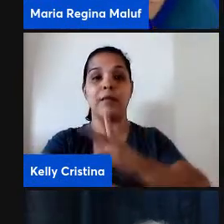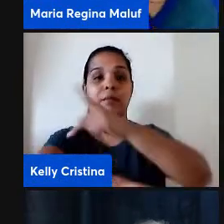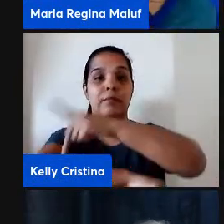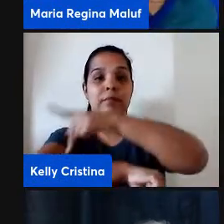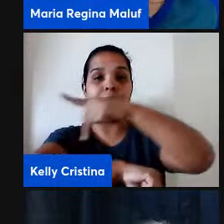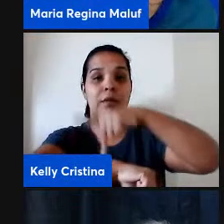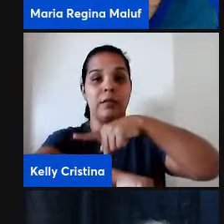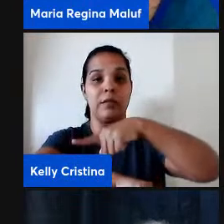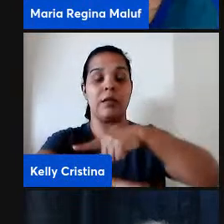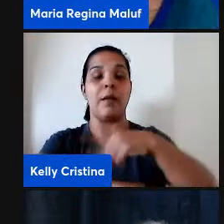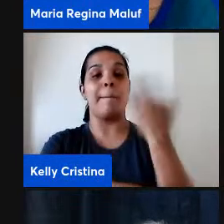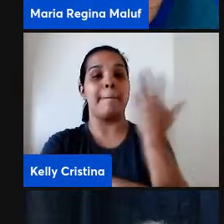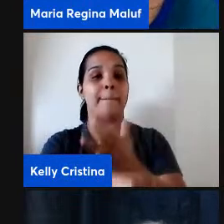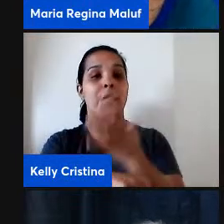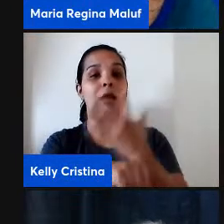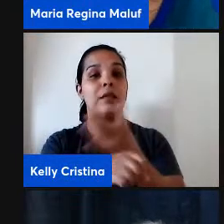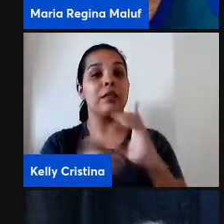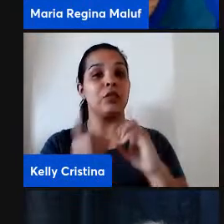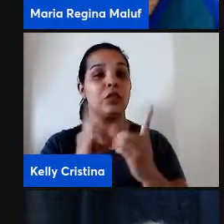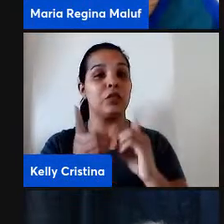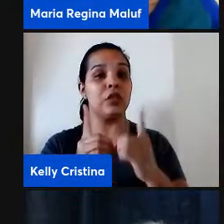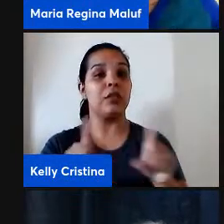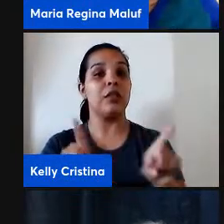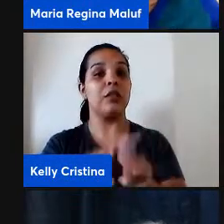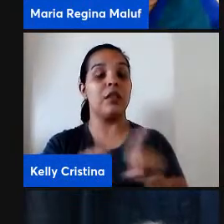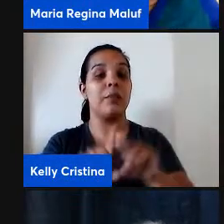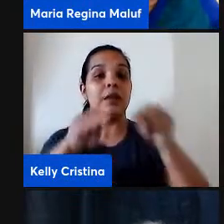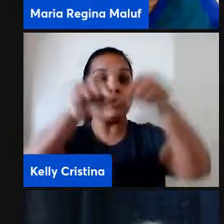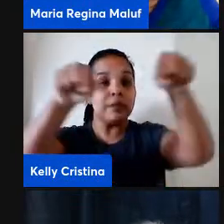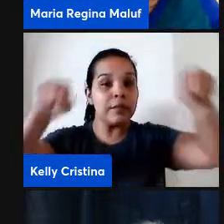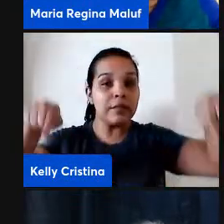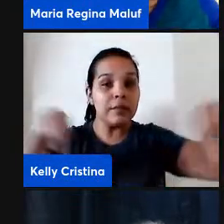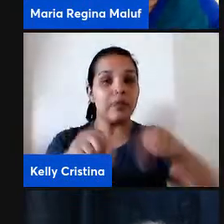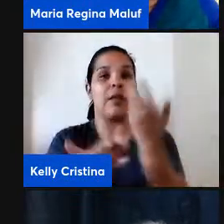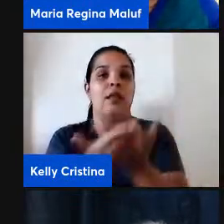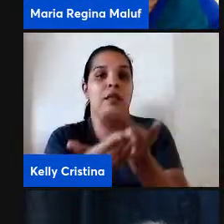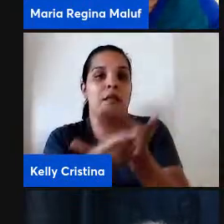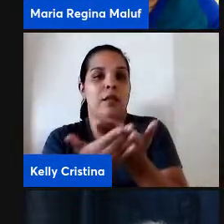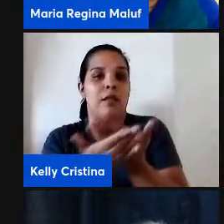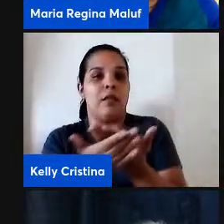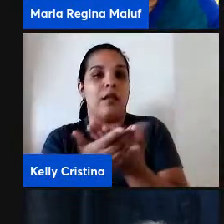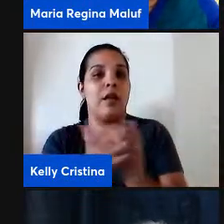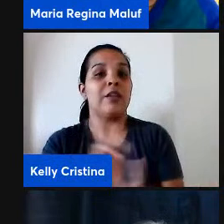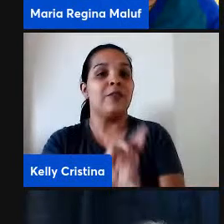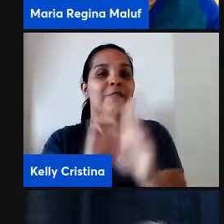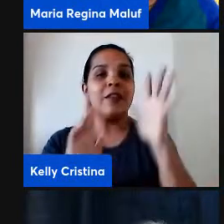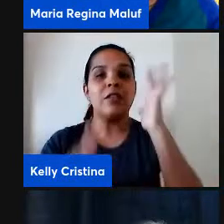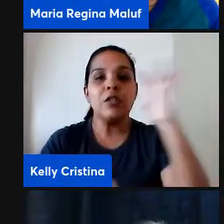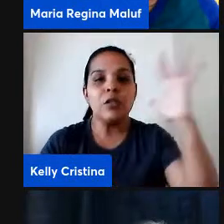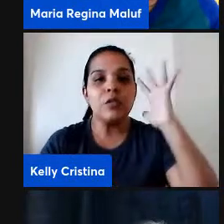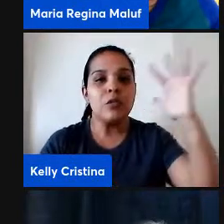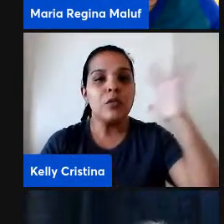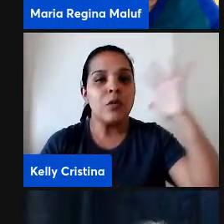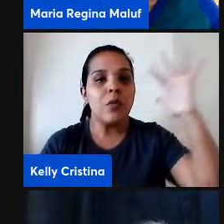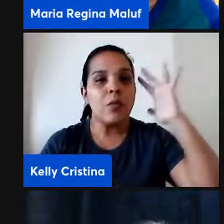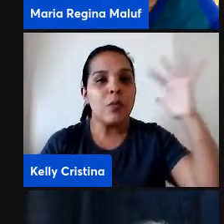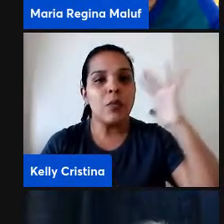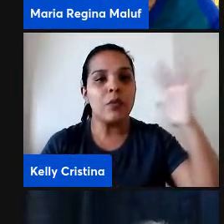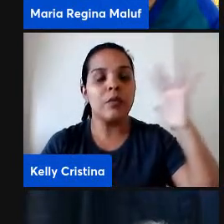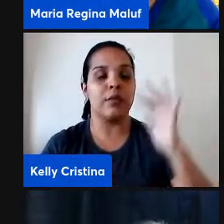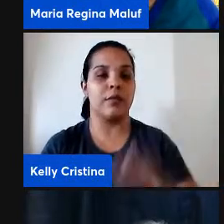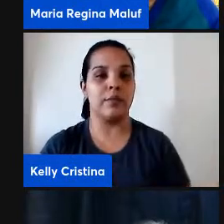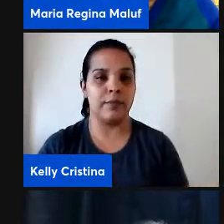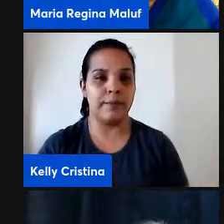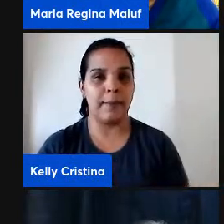práticas didáticas e práticas de sala de aula as diferentes teorias que vão surgindo, né? Então,